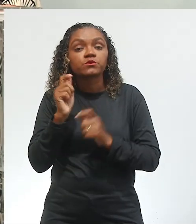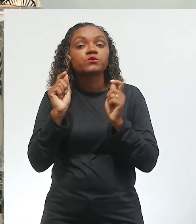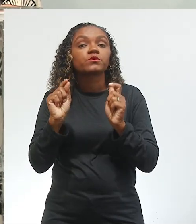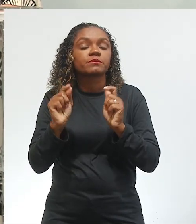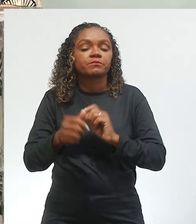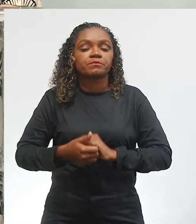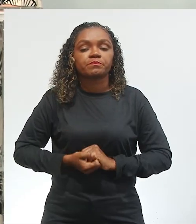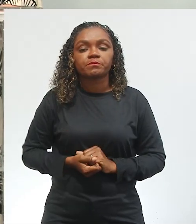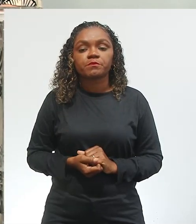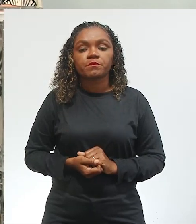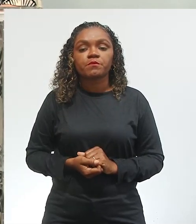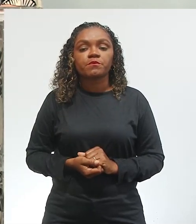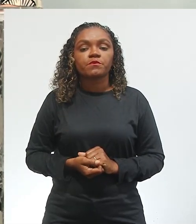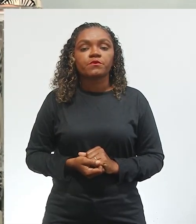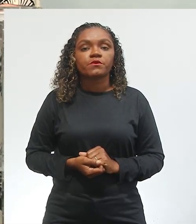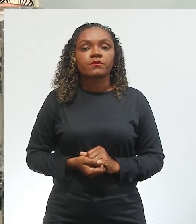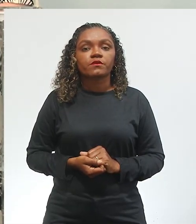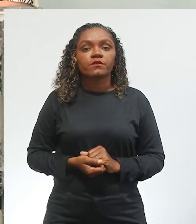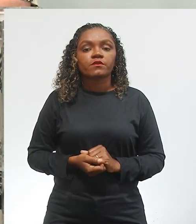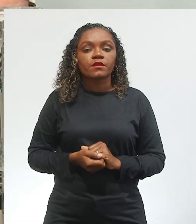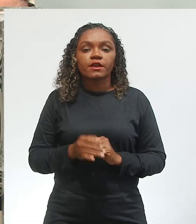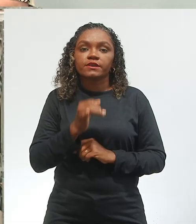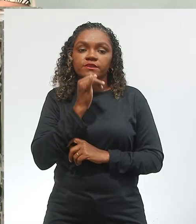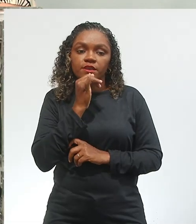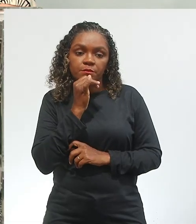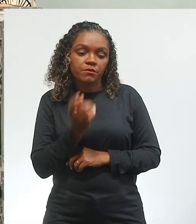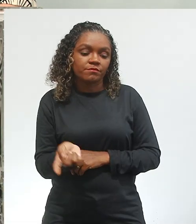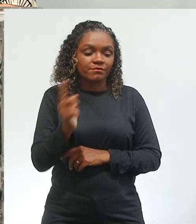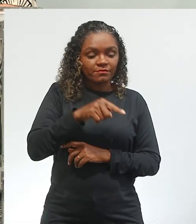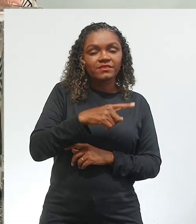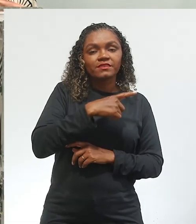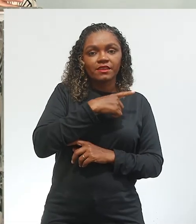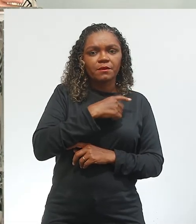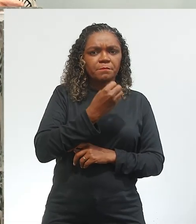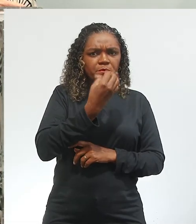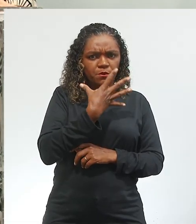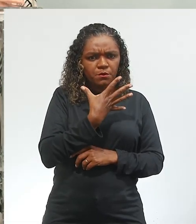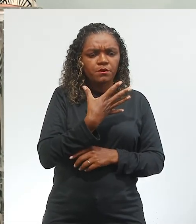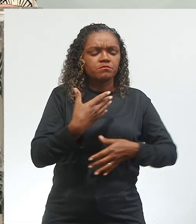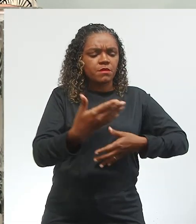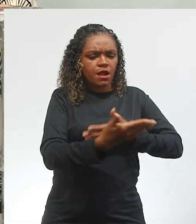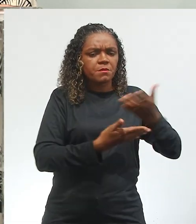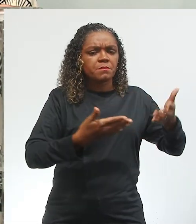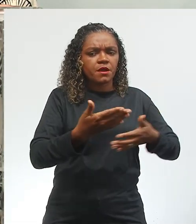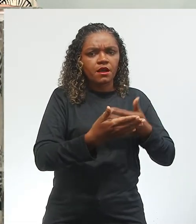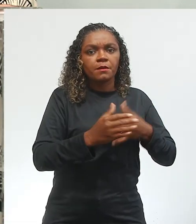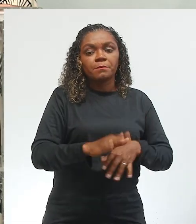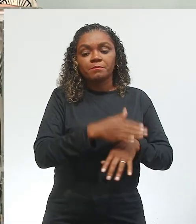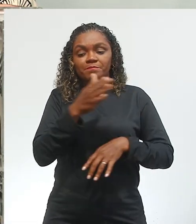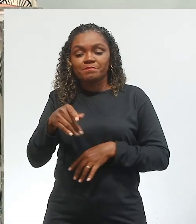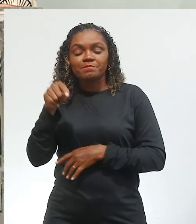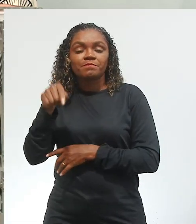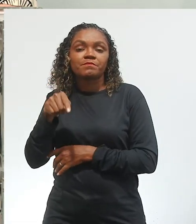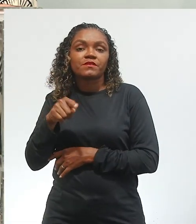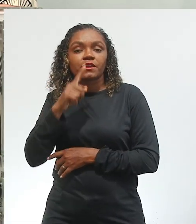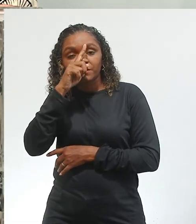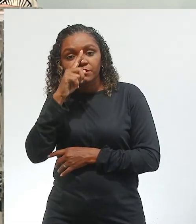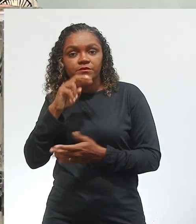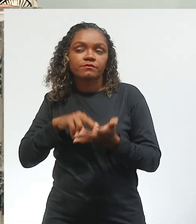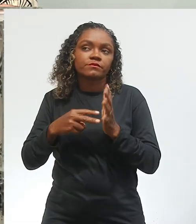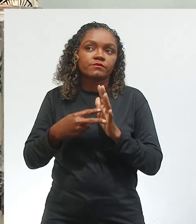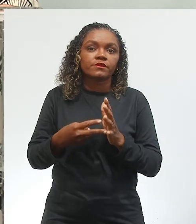poder oferecer aquilo da melhor forma. Então, as mesmas coisas que podem ser oportunidades também podem ser ameaças, a situação econômica